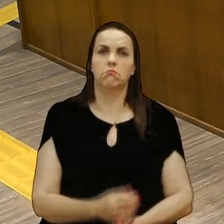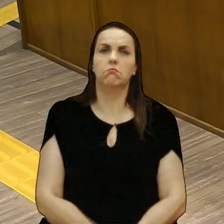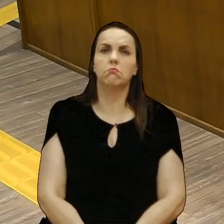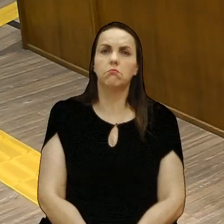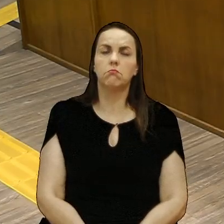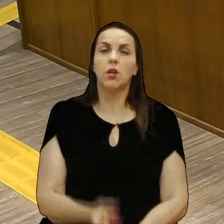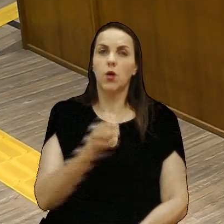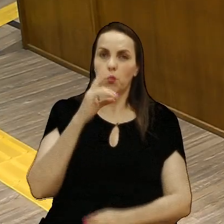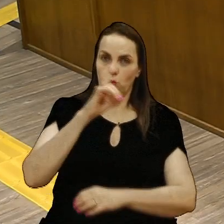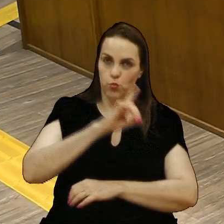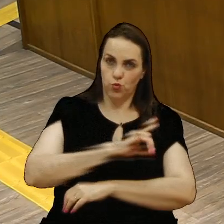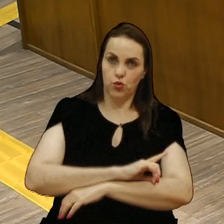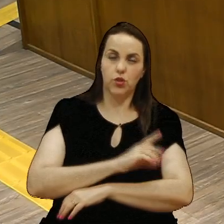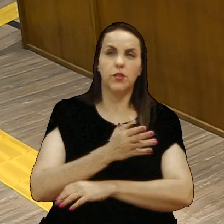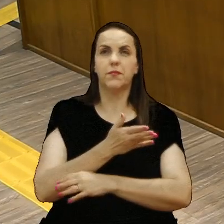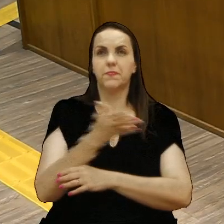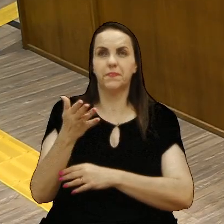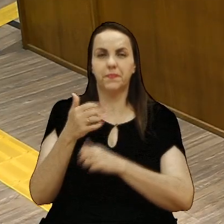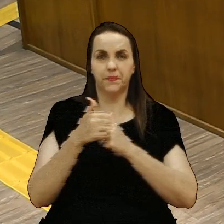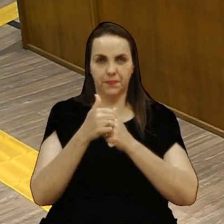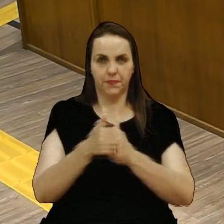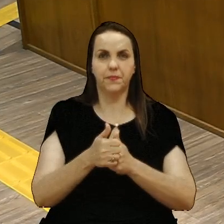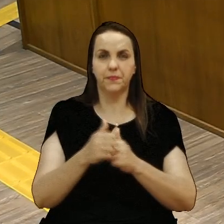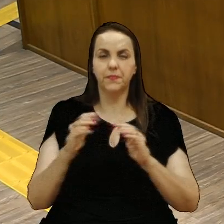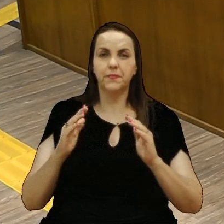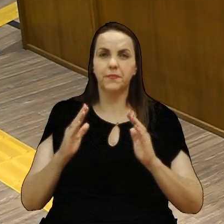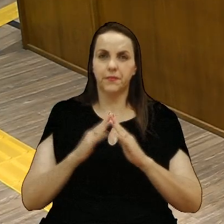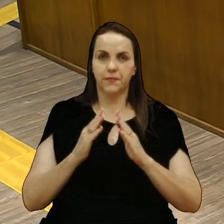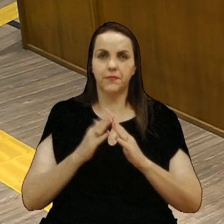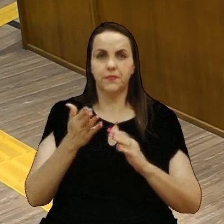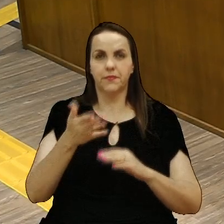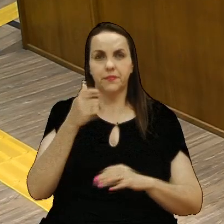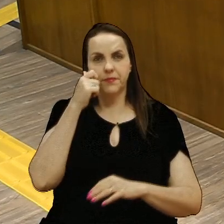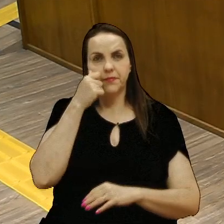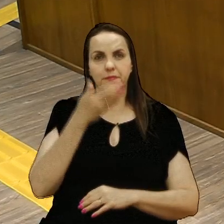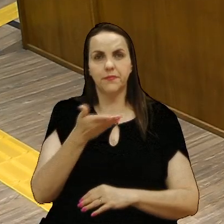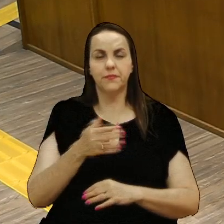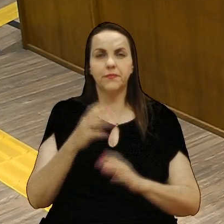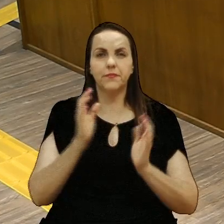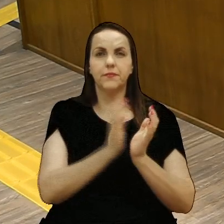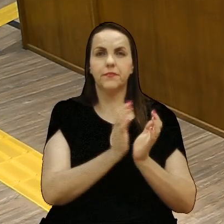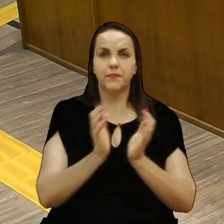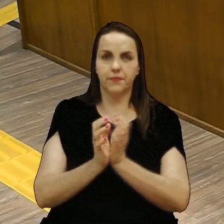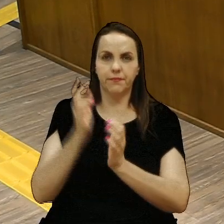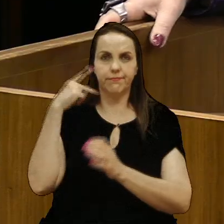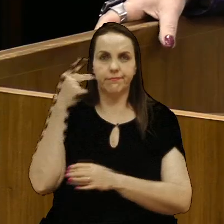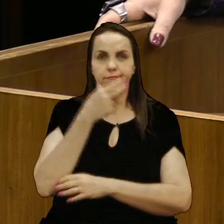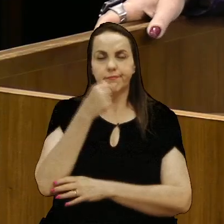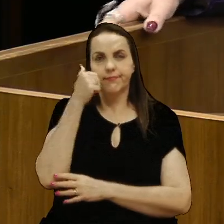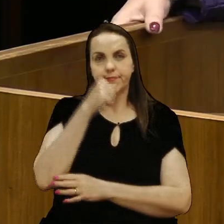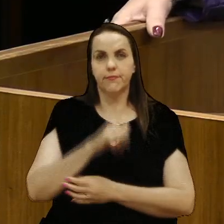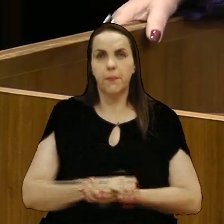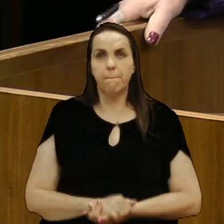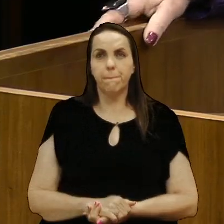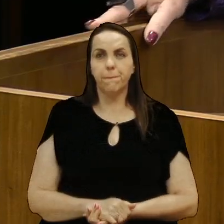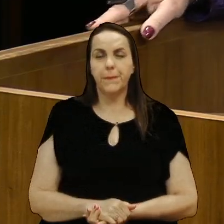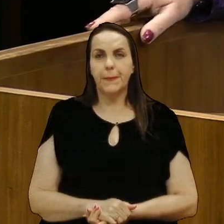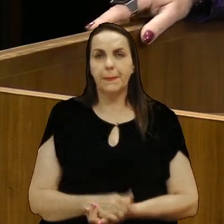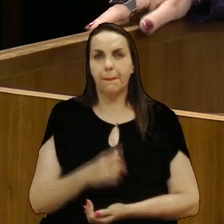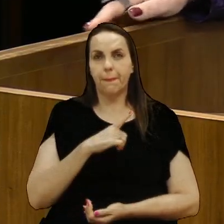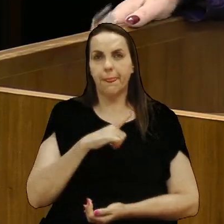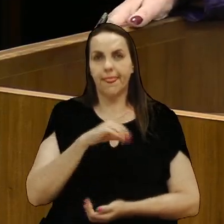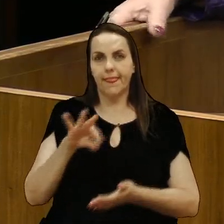Bom dia a quem nos acompanha em casa aqui, colegas vereadores e vereadoras. Eu tinha